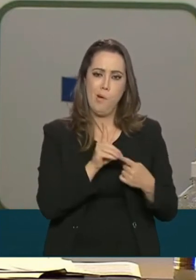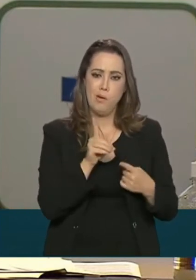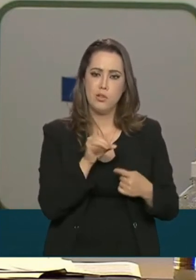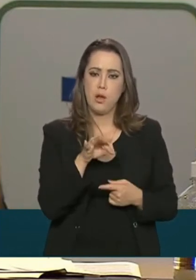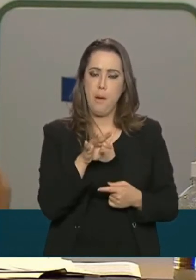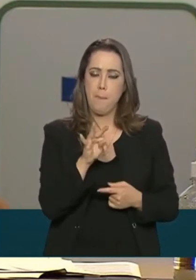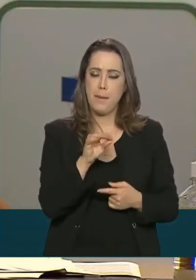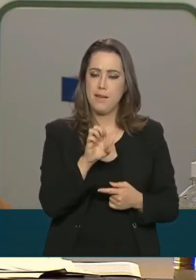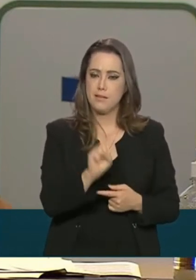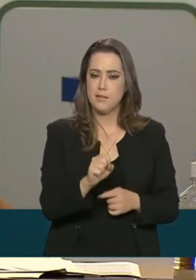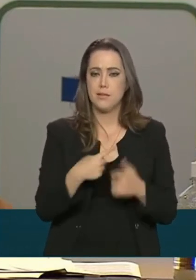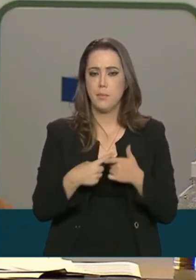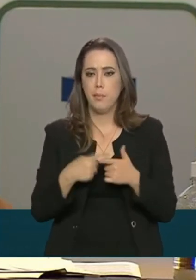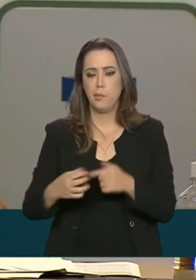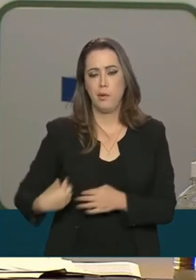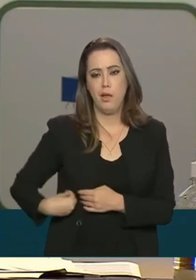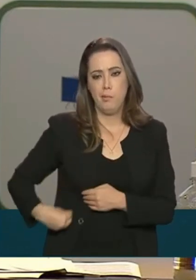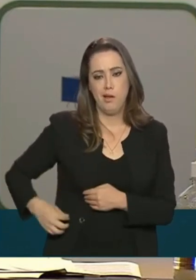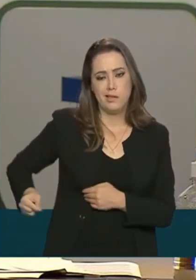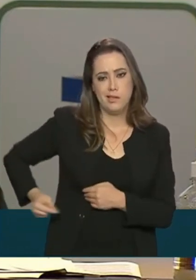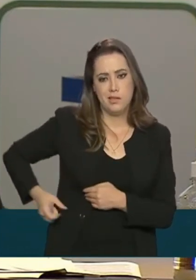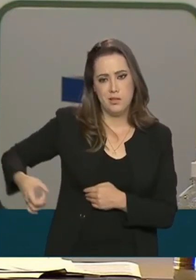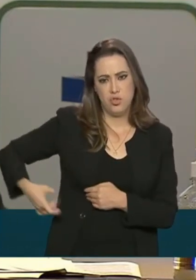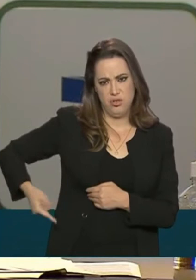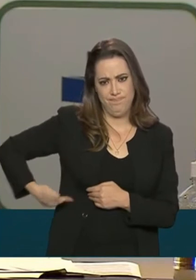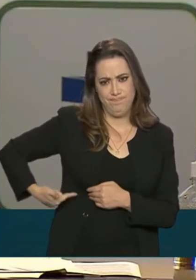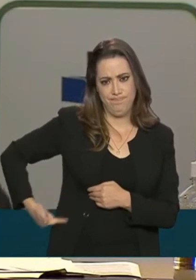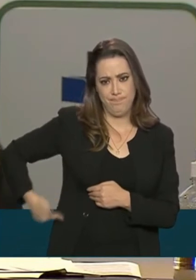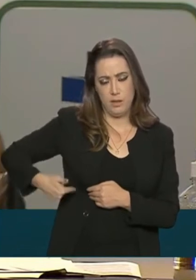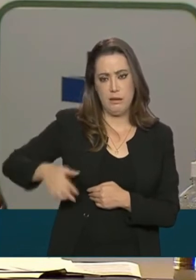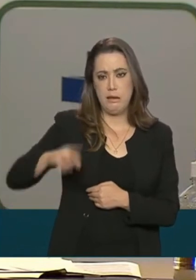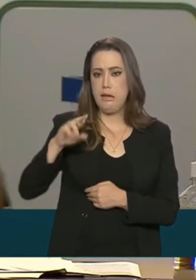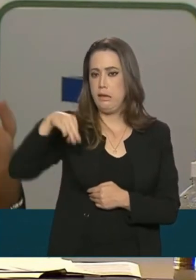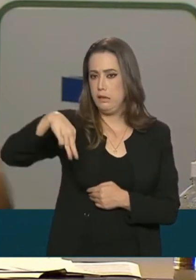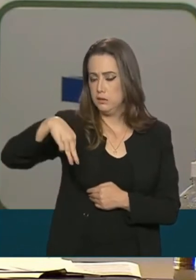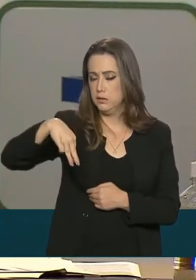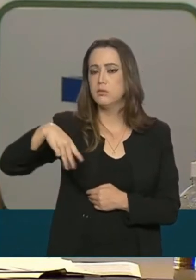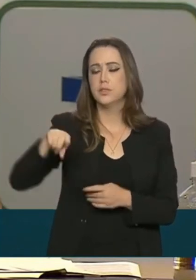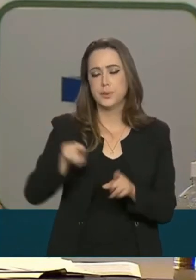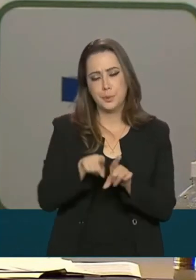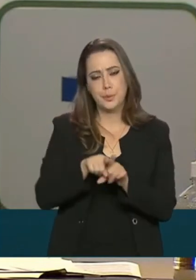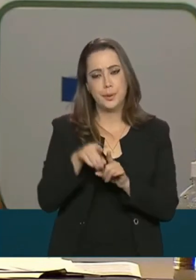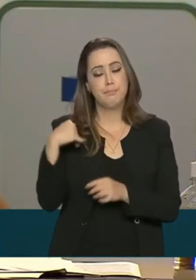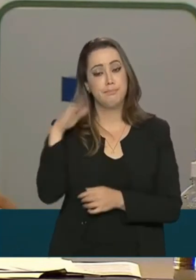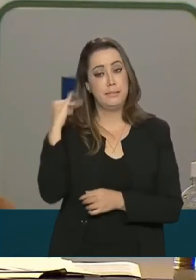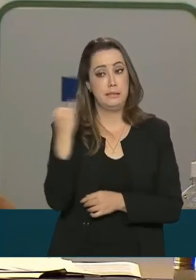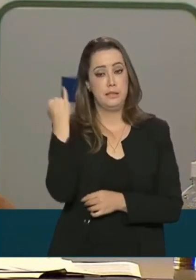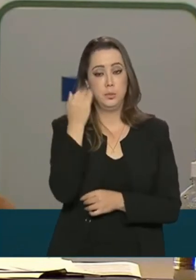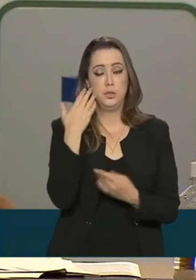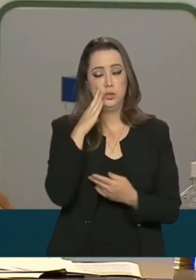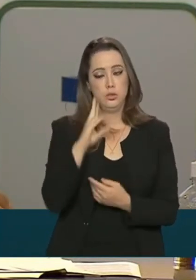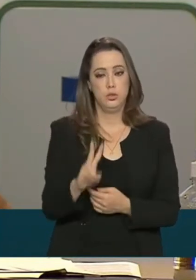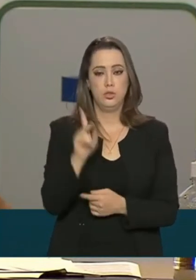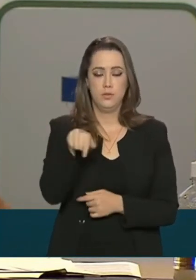renal são as comorbidades mais importantes, digamos assim, que apresentam esses pacientes